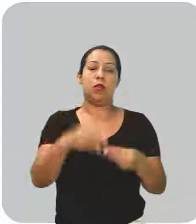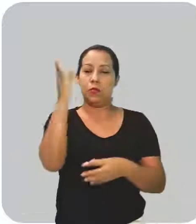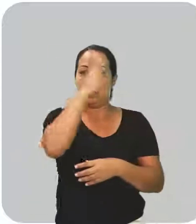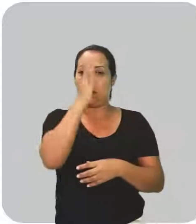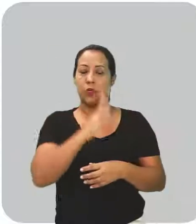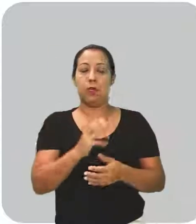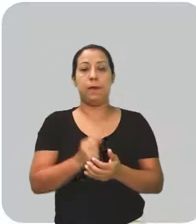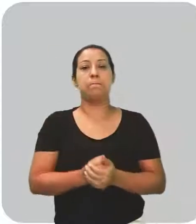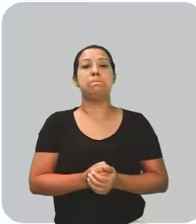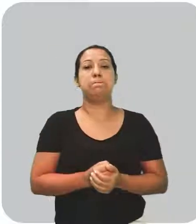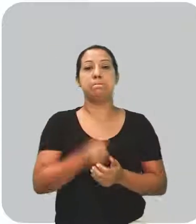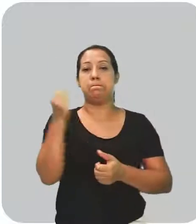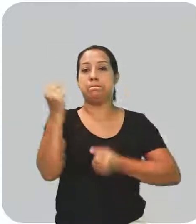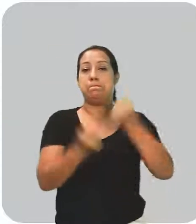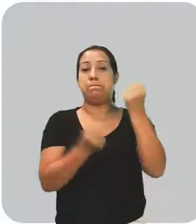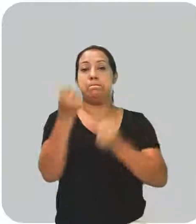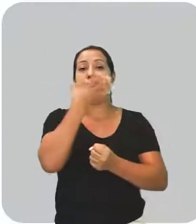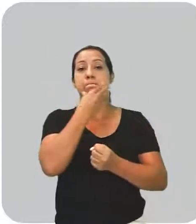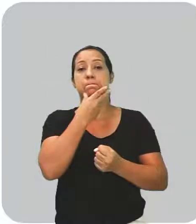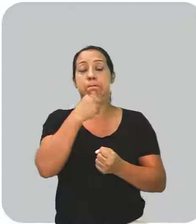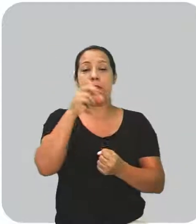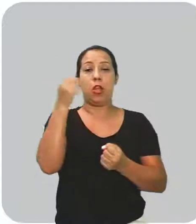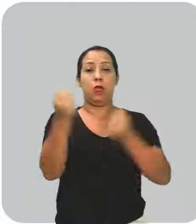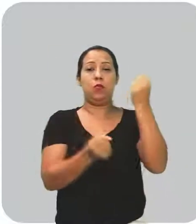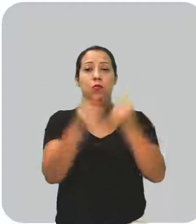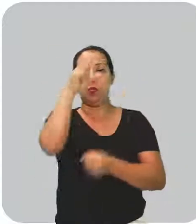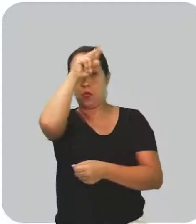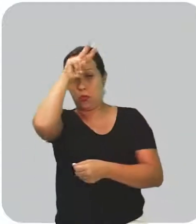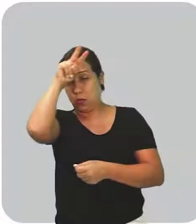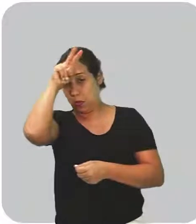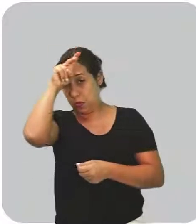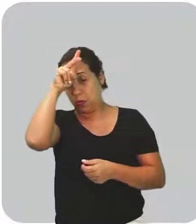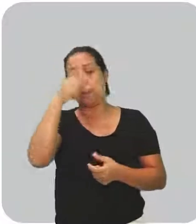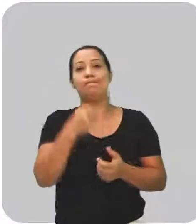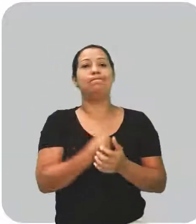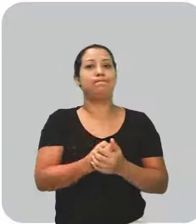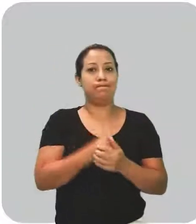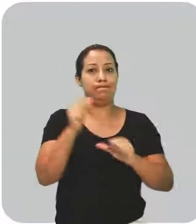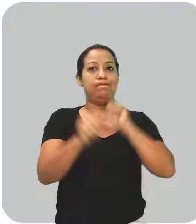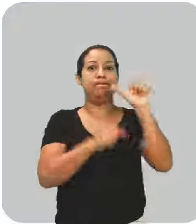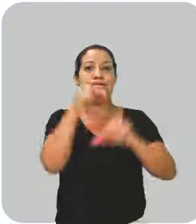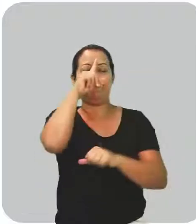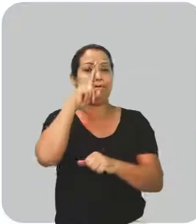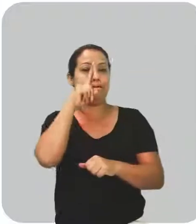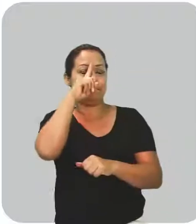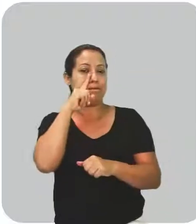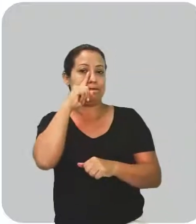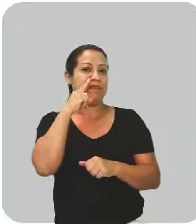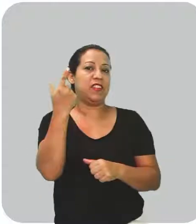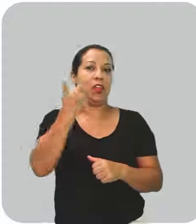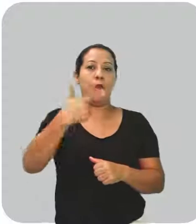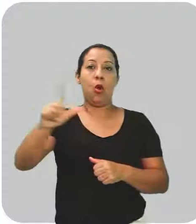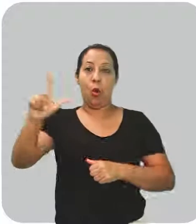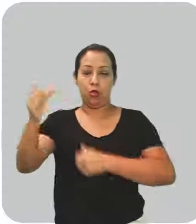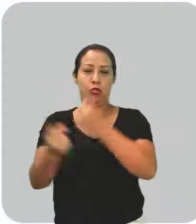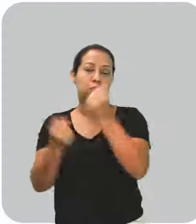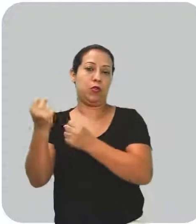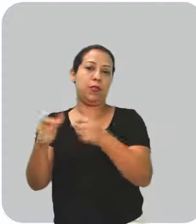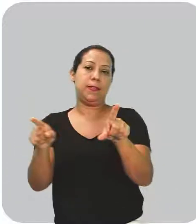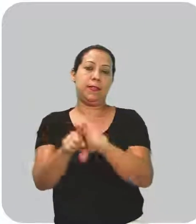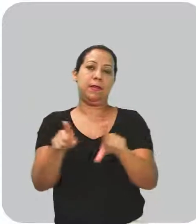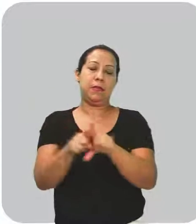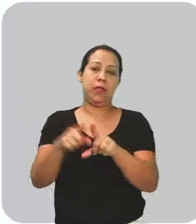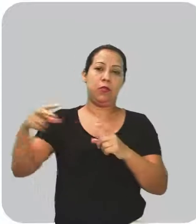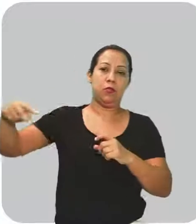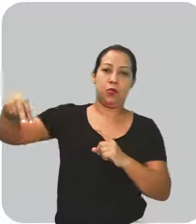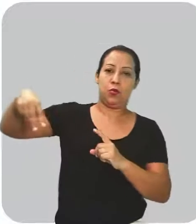que dirige embriagado torna-se um perigo para todos os demais motoristas, para os pedestres e para